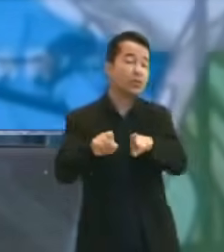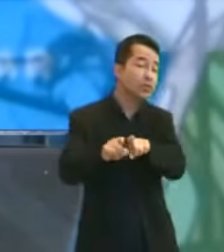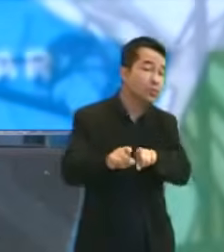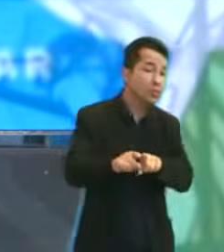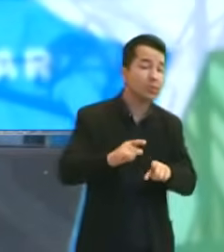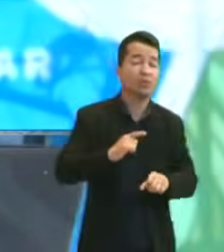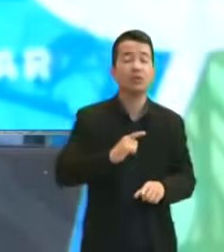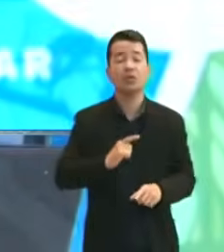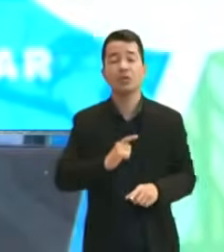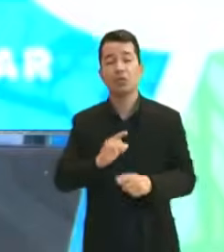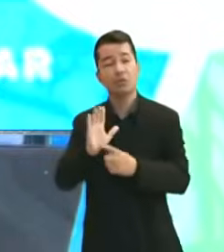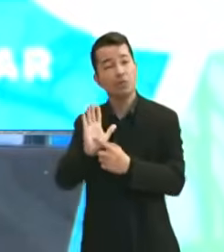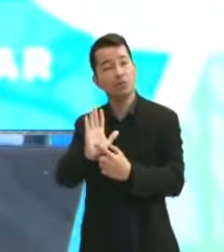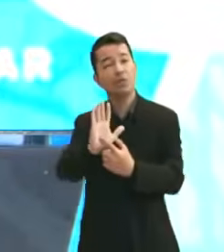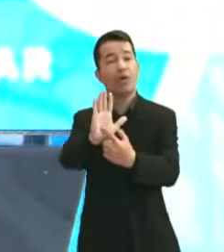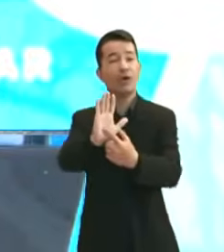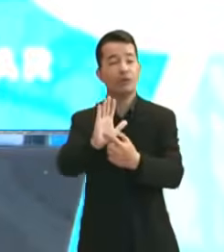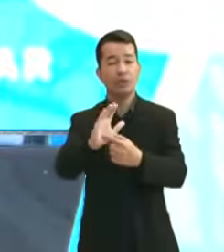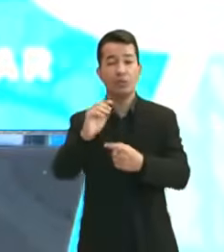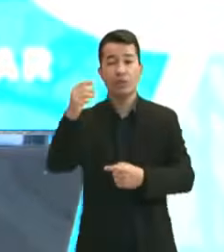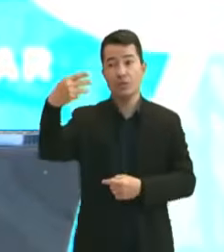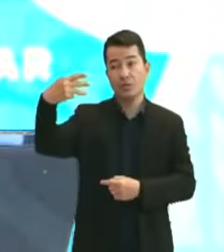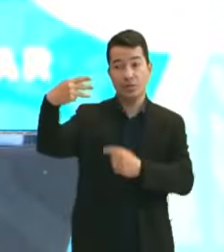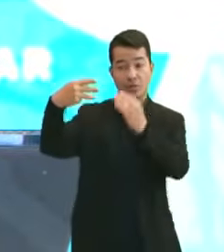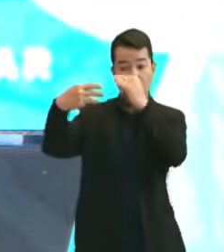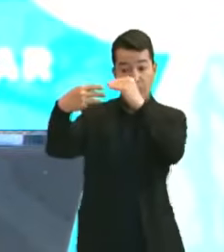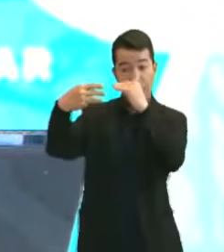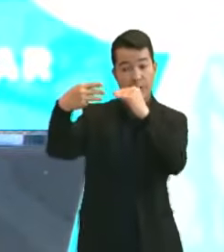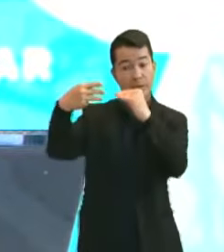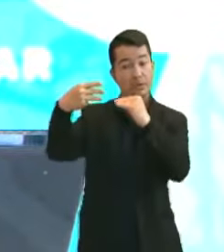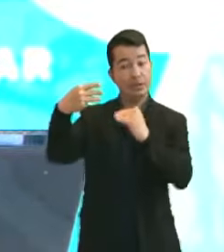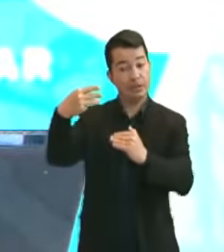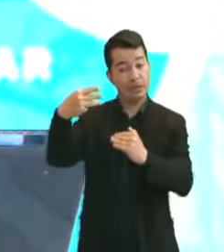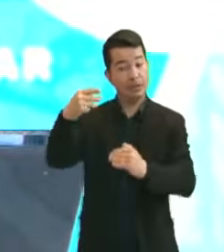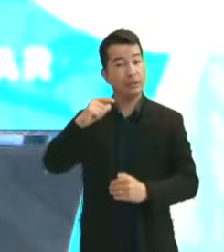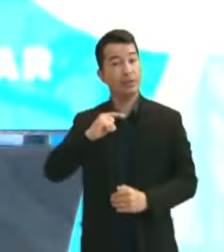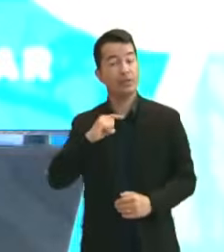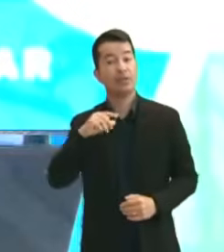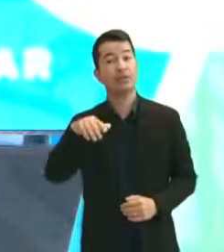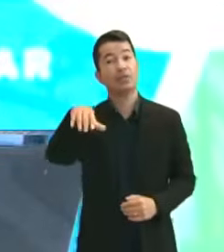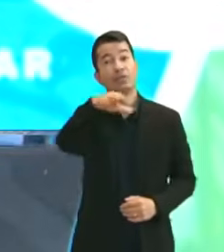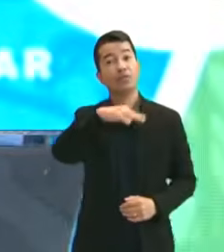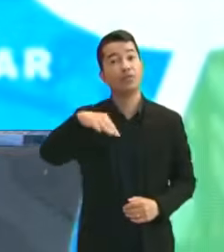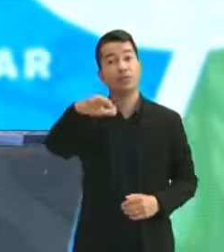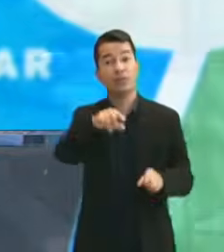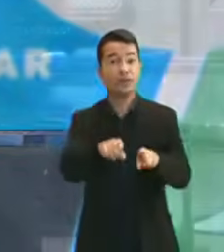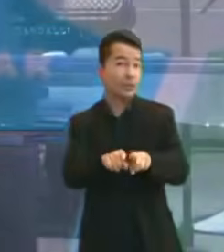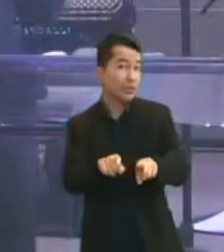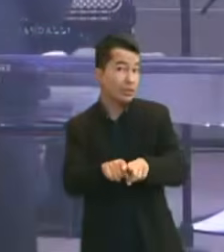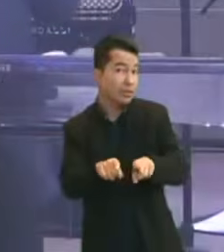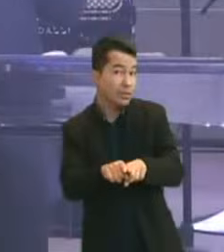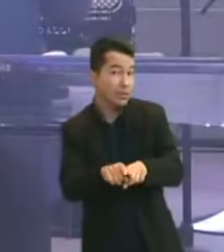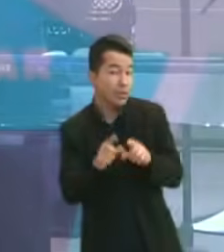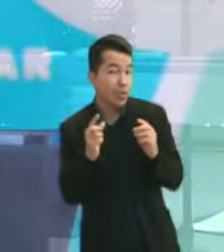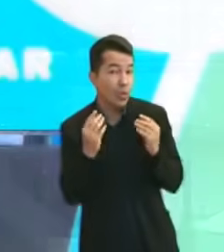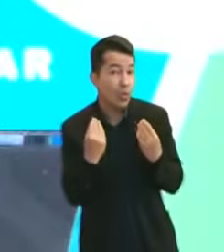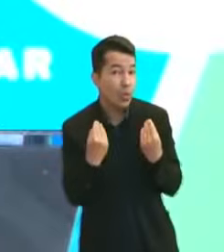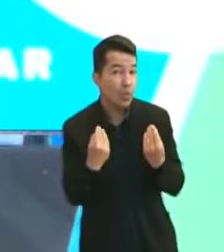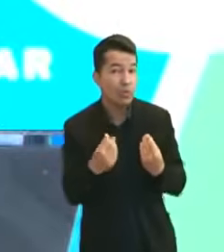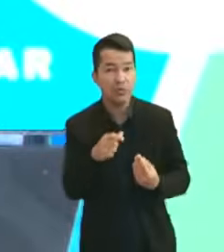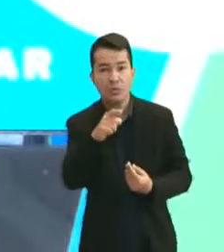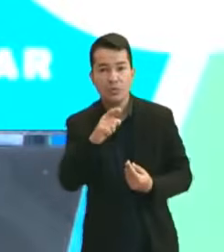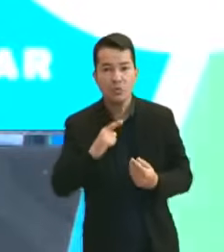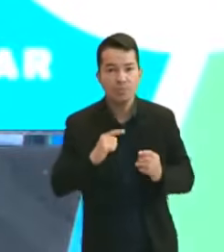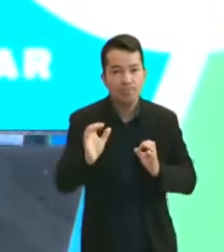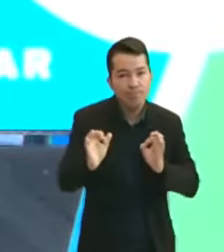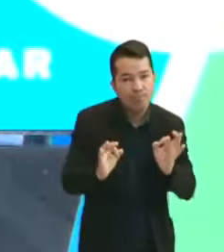igreja colocar aqui atrás, para você ter o visual desse ciclo do discípulo. E nada mais é do que organizar esse